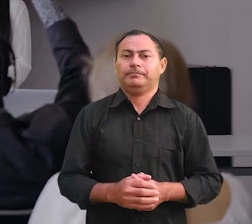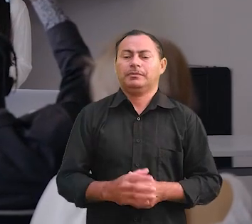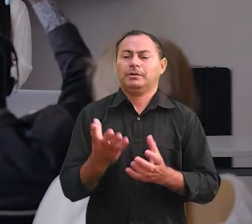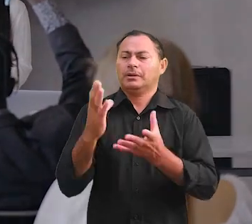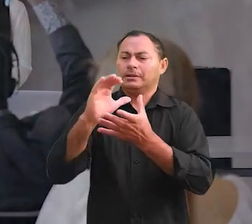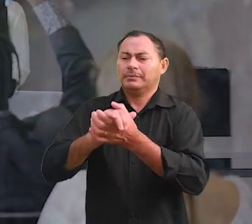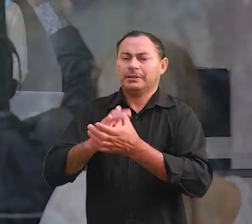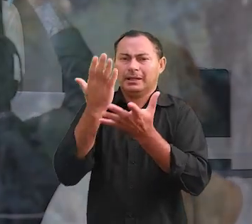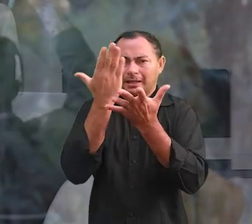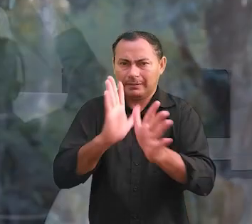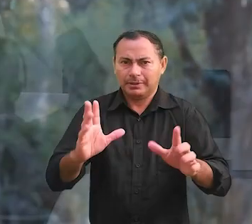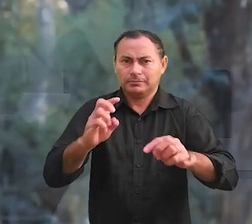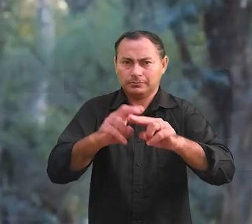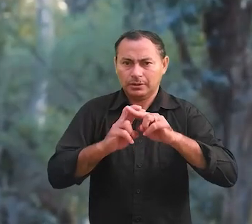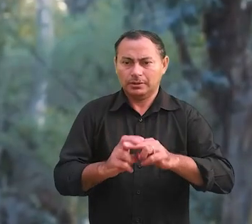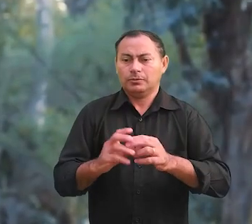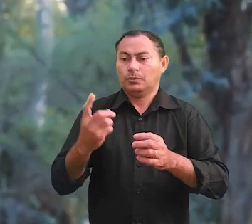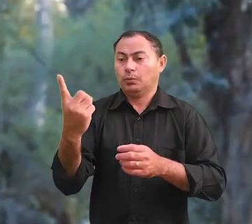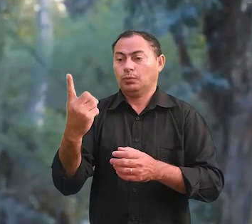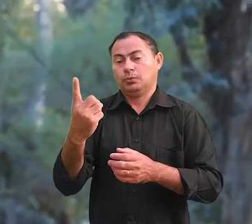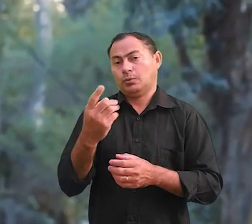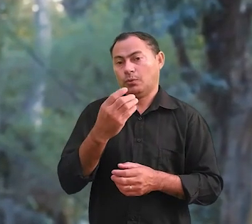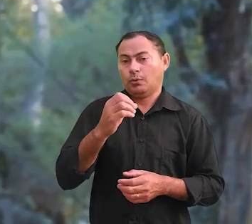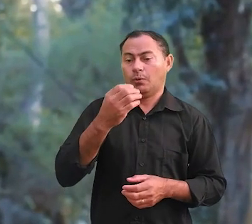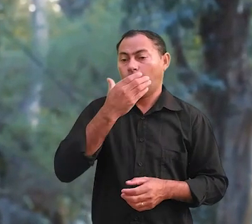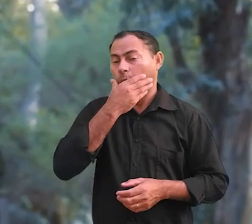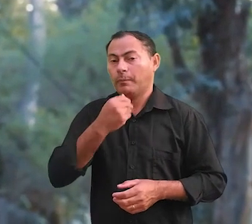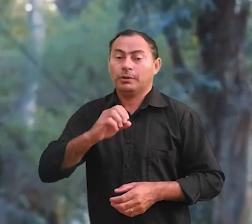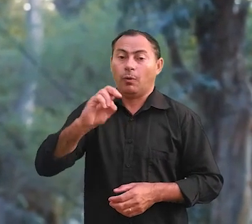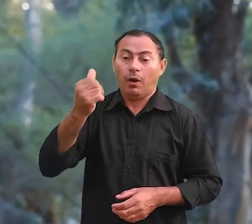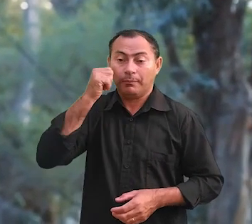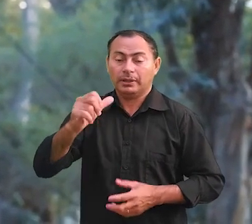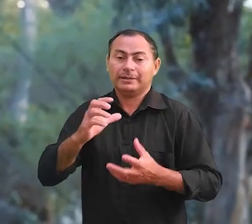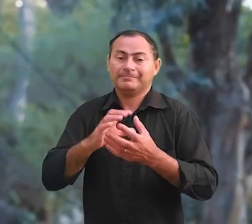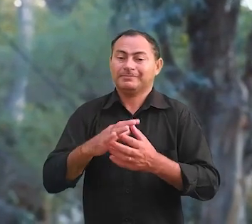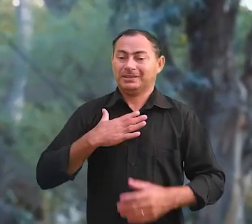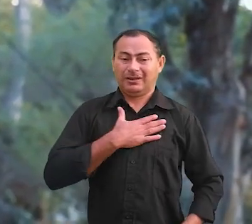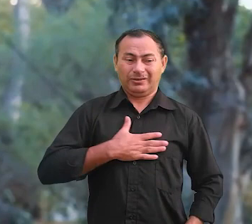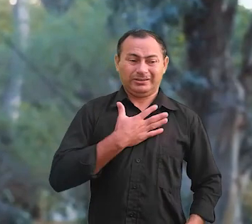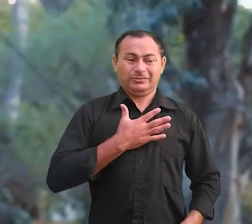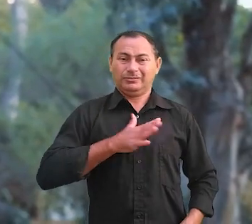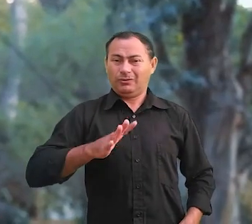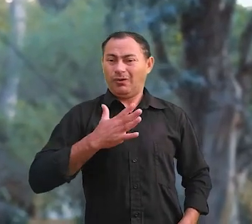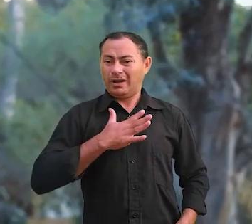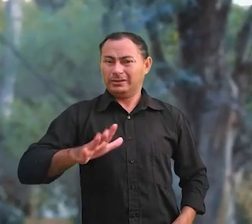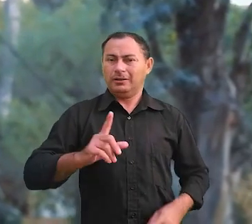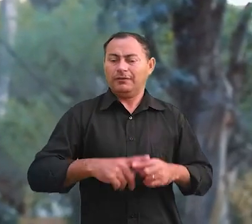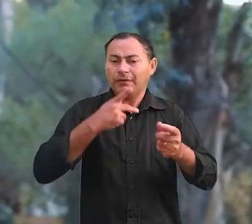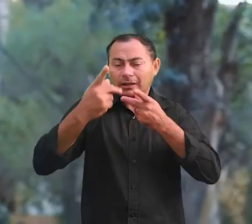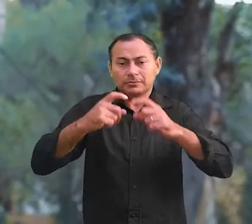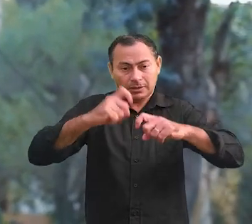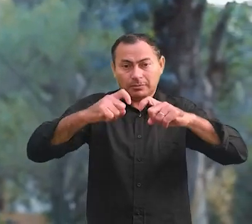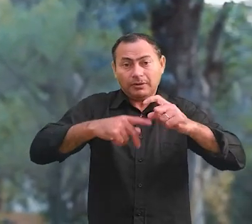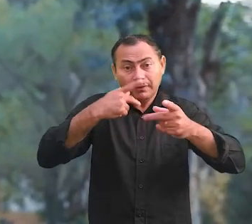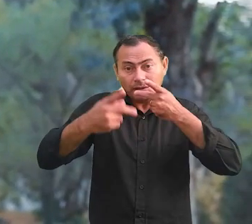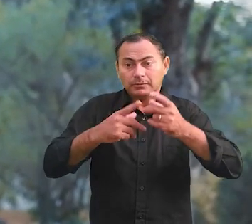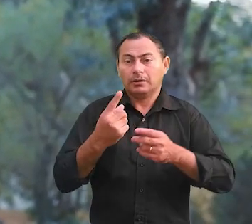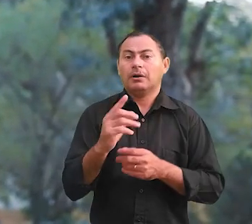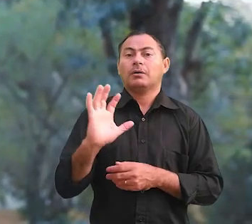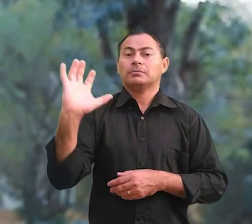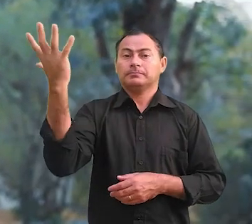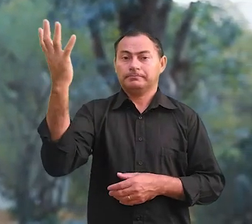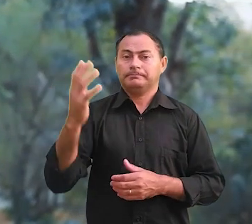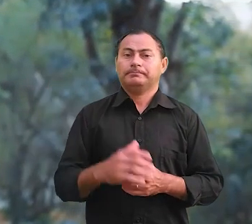casal muitos casamentos acabam justamente porque um dos cônjuges não está satisfeito isso mesmo sei que somente falado